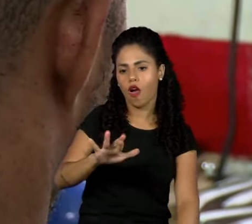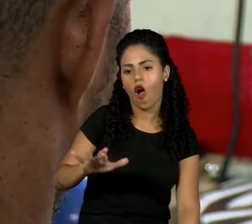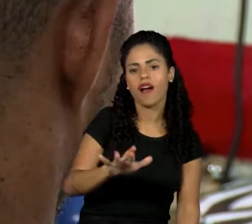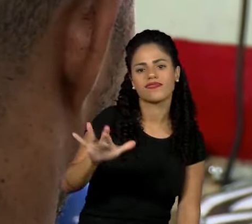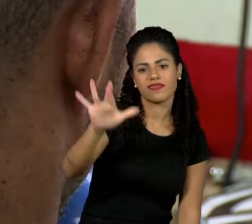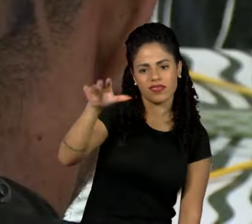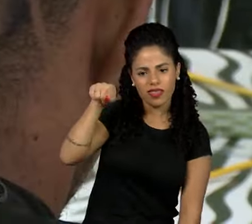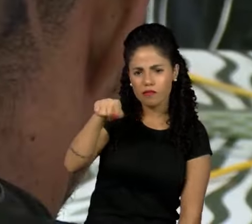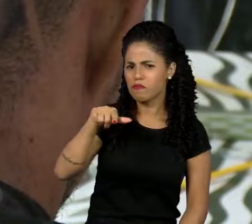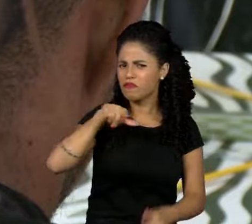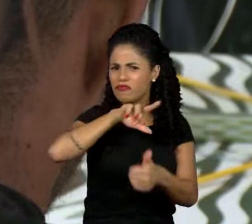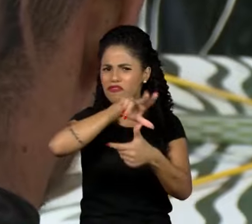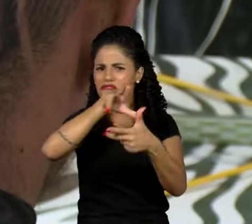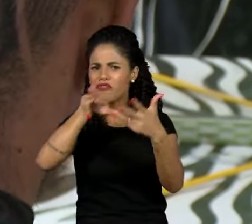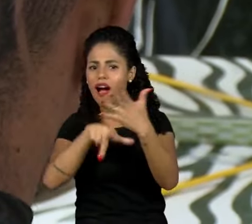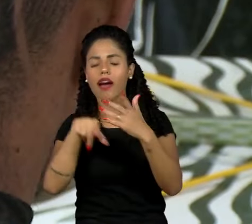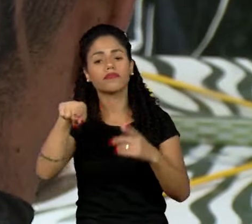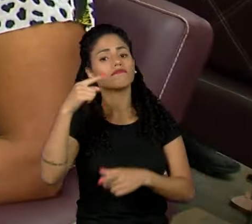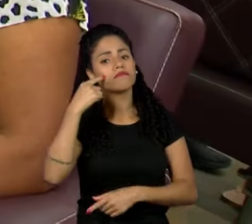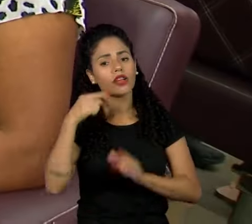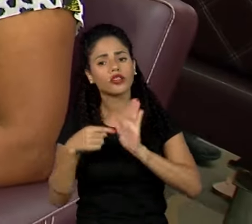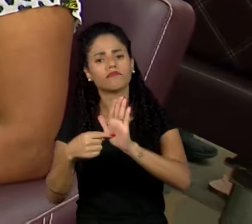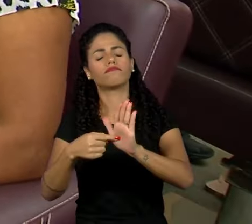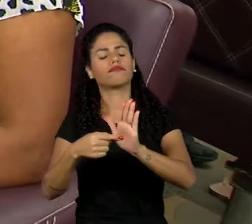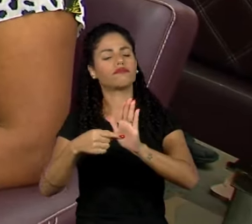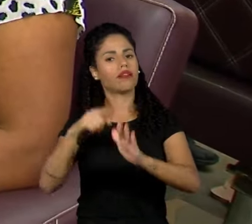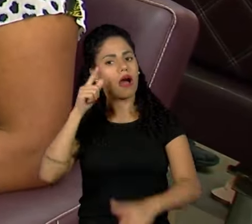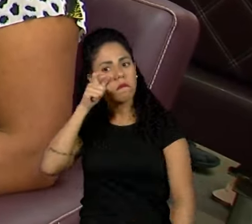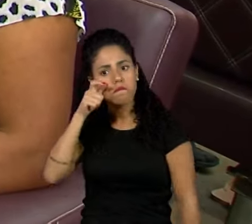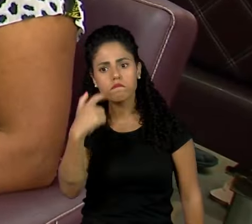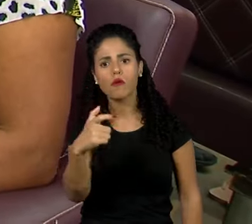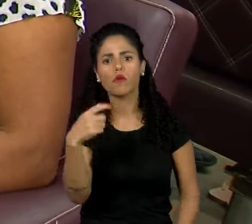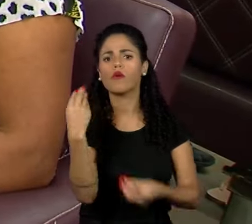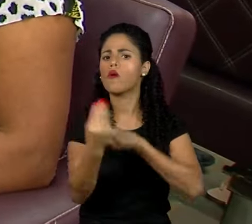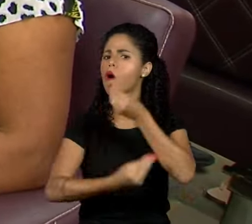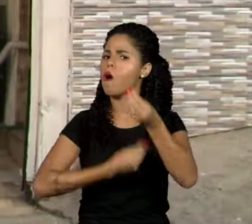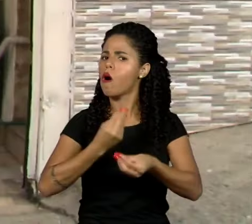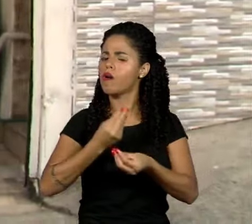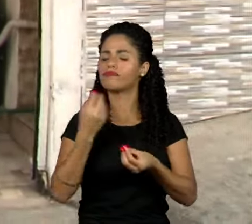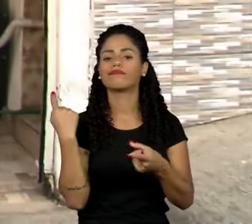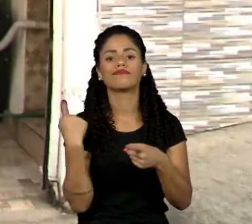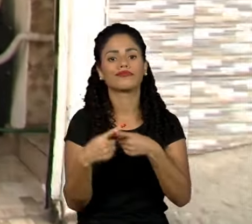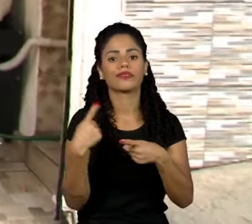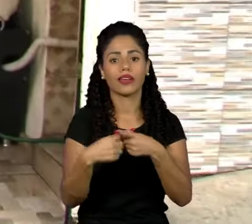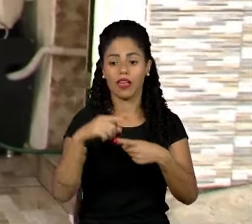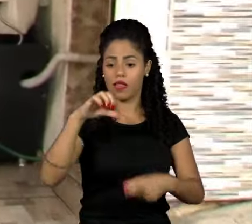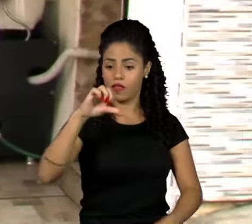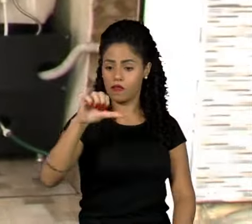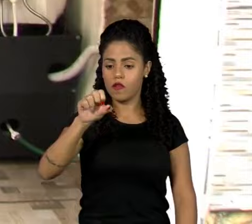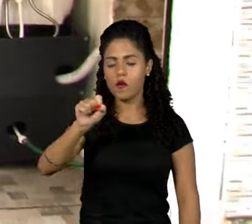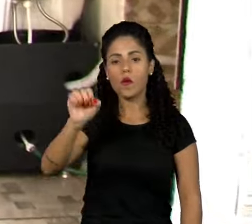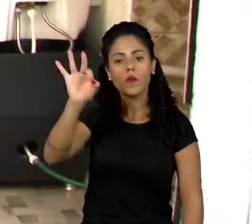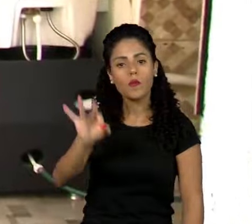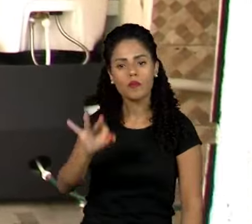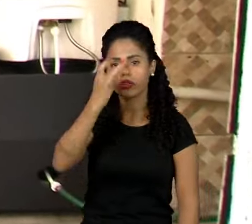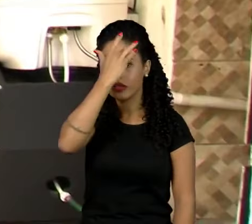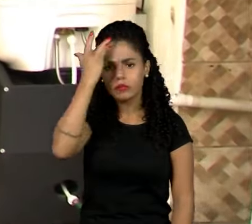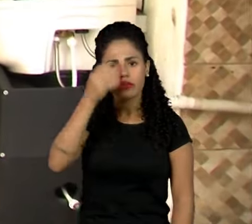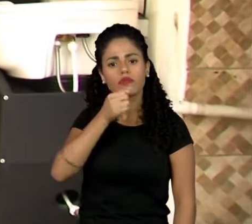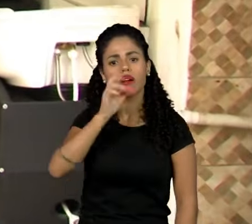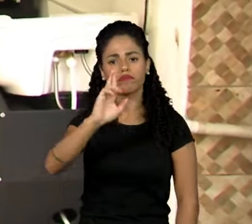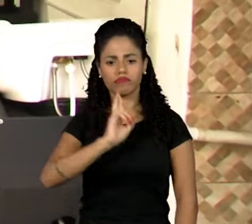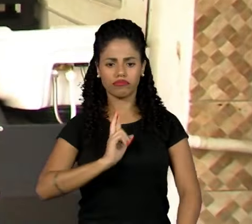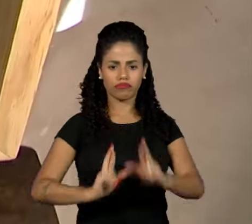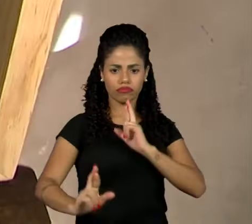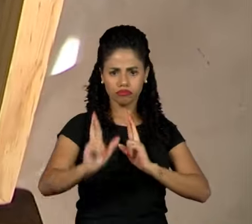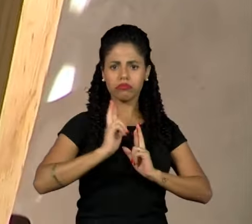principal dado que a gente ficou super interessado e que chamou muito a nossa atenção é que 98% dos pesquisados têm rituais